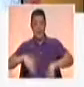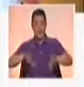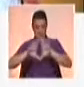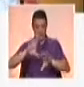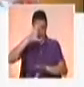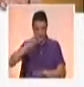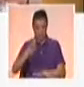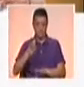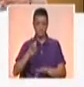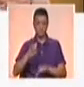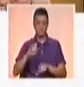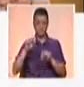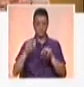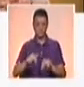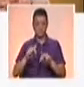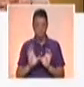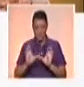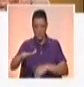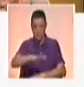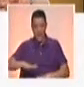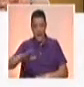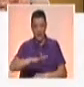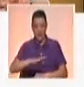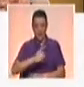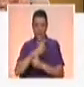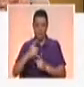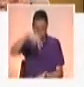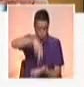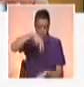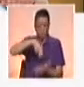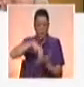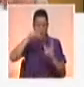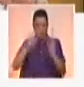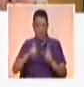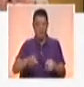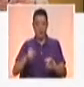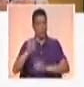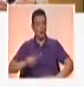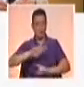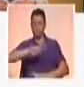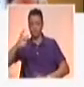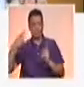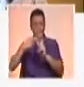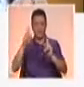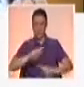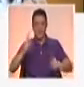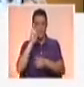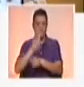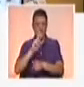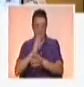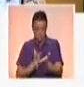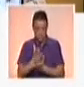foi um concelho que bateu muito o pé essa situação, e que se mantiveram aqui, com ajudas